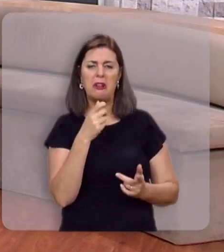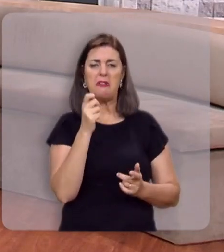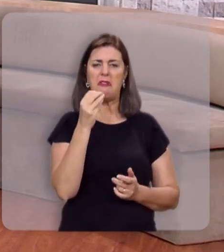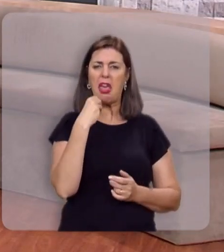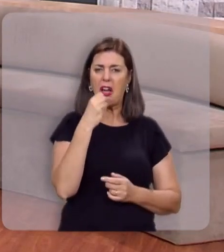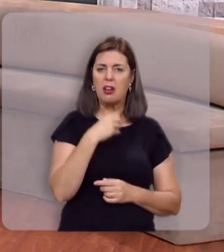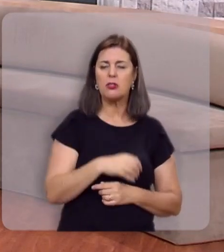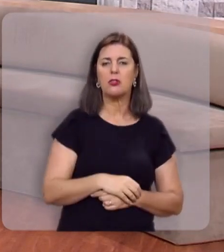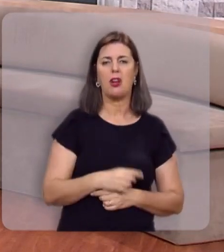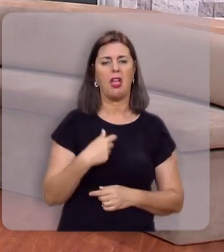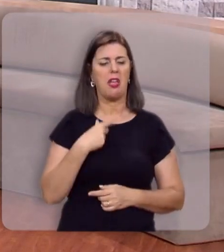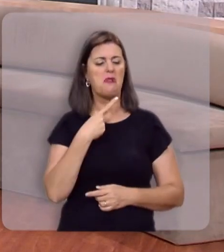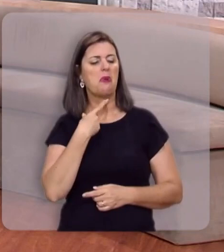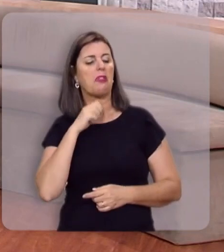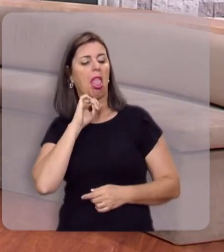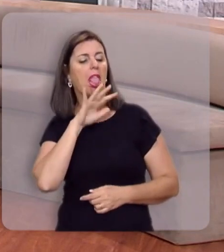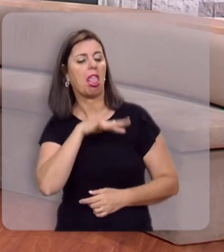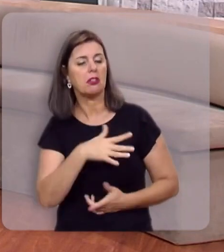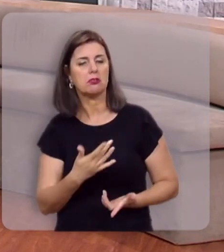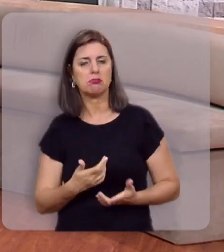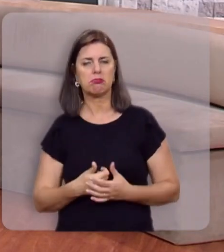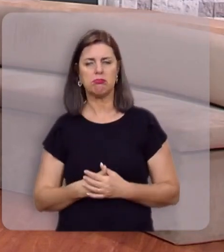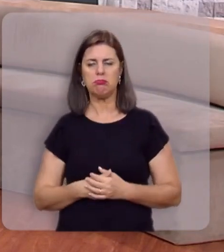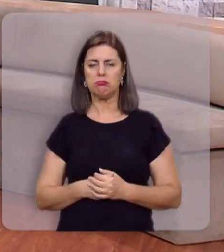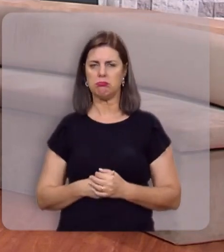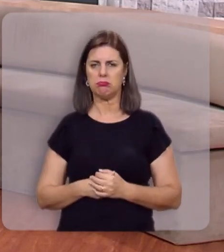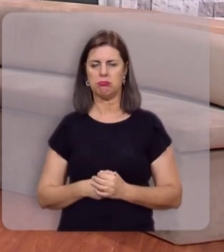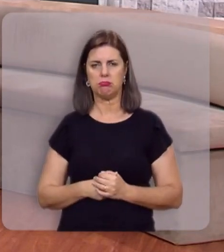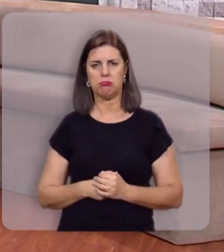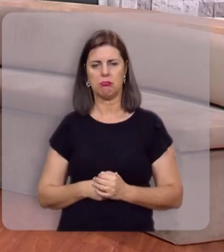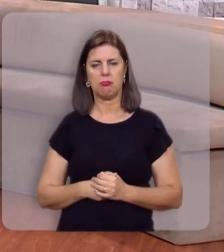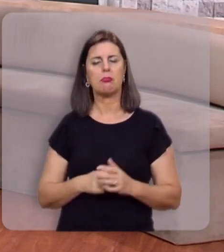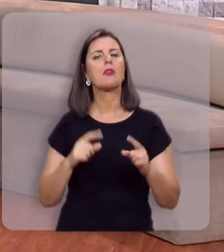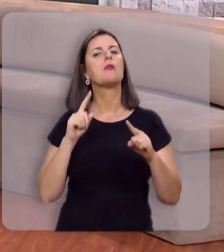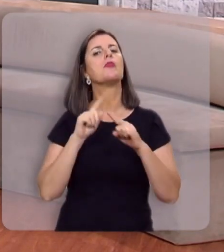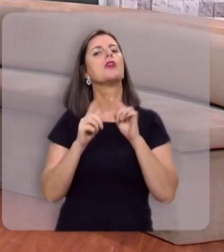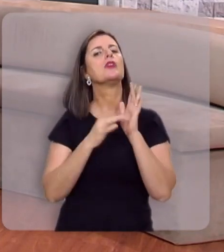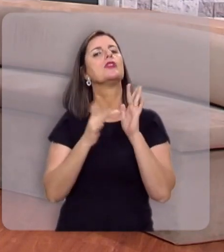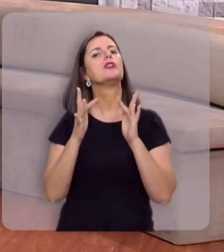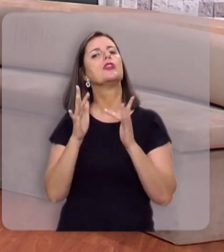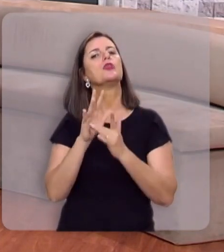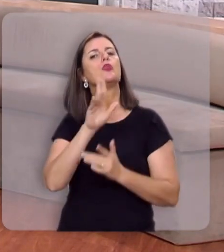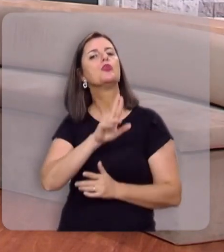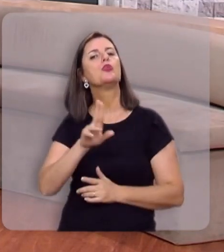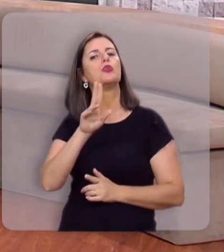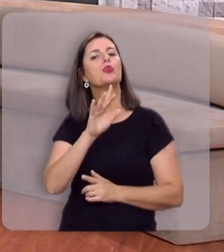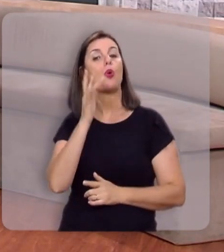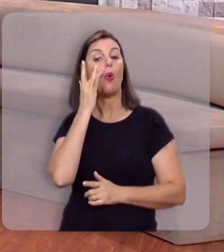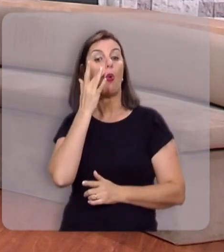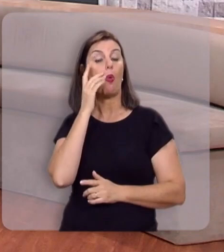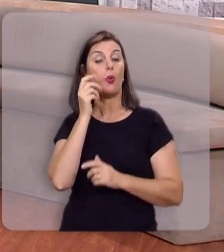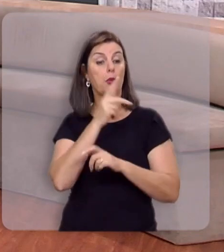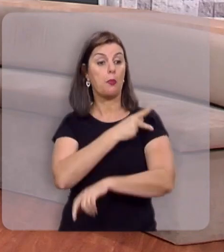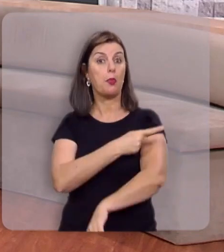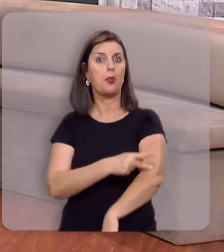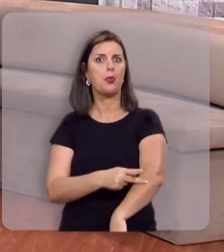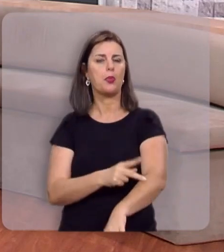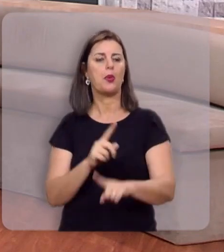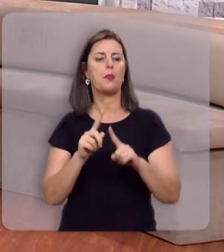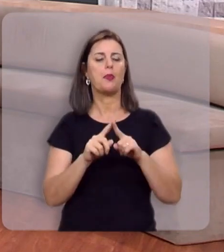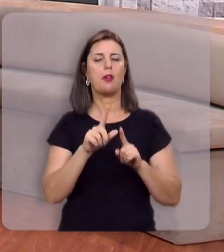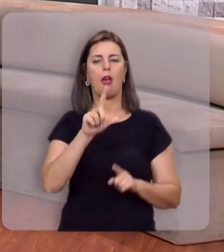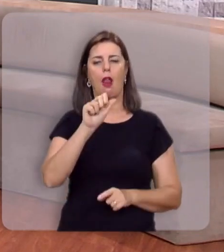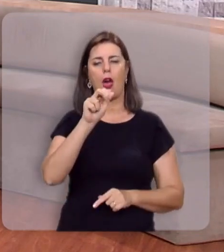de Laodiceia, estou a ponto de vomitar-te da minha boca. Porque Jesus usou, por exemplo, o ouro puro?